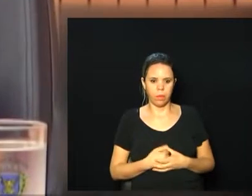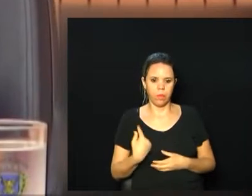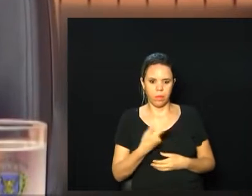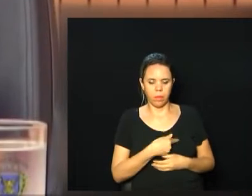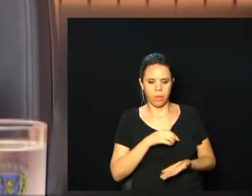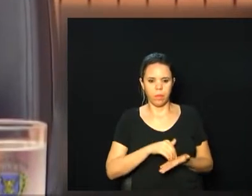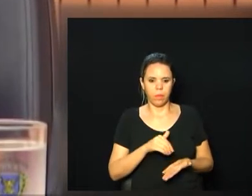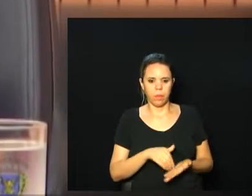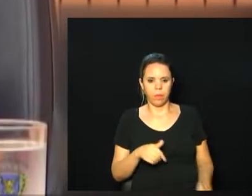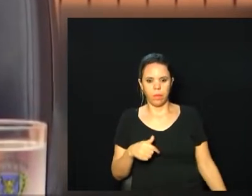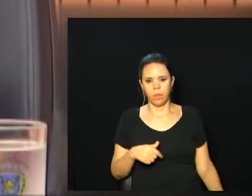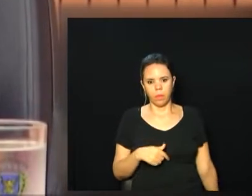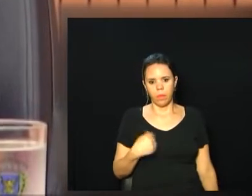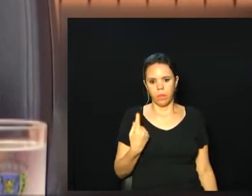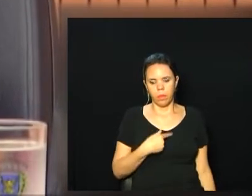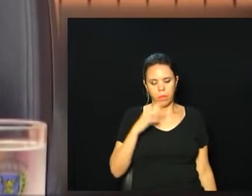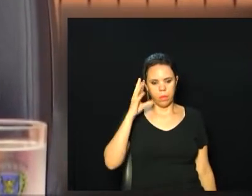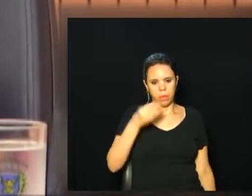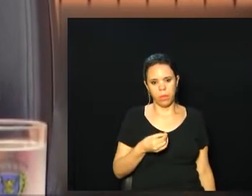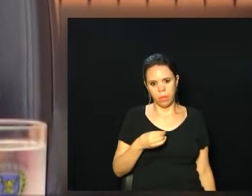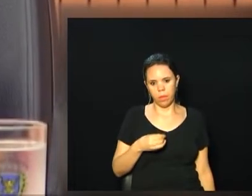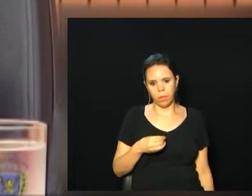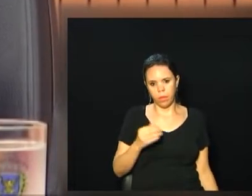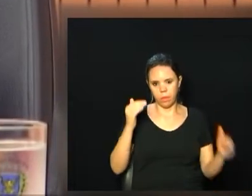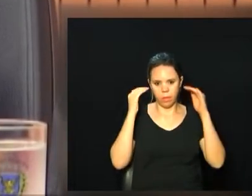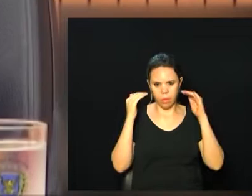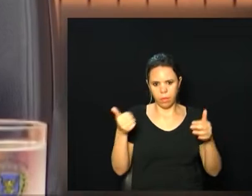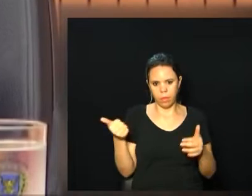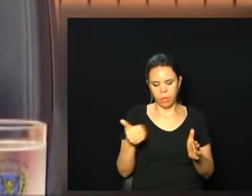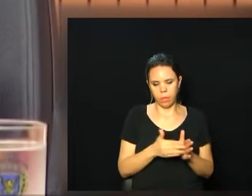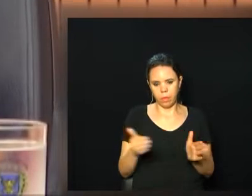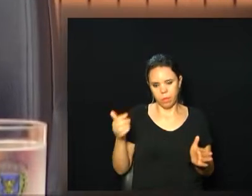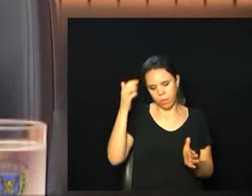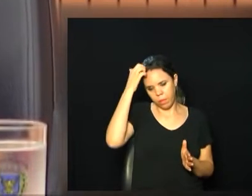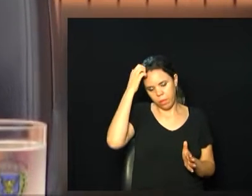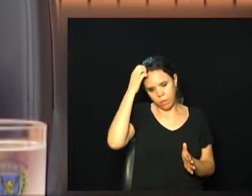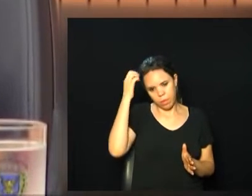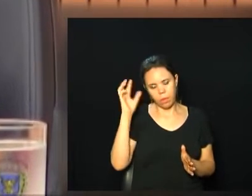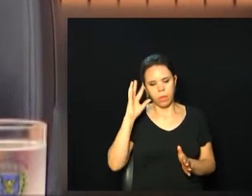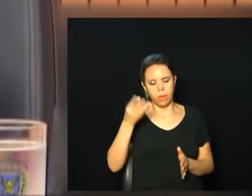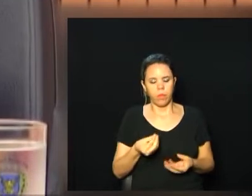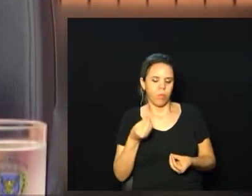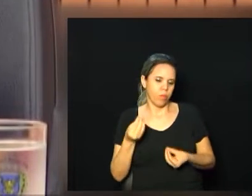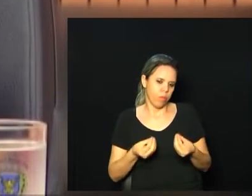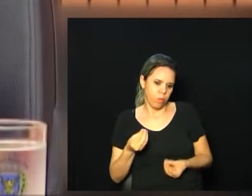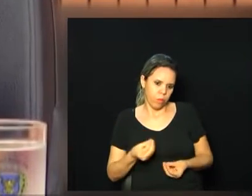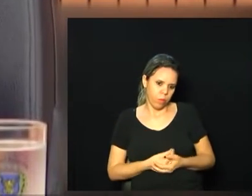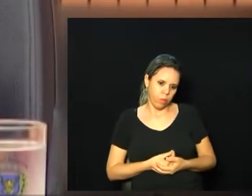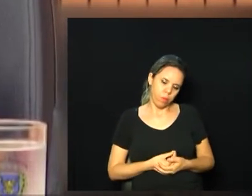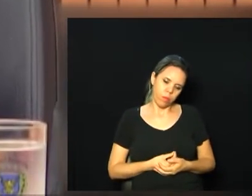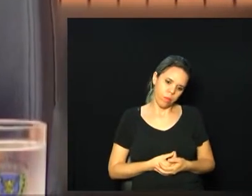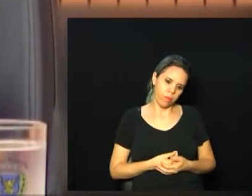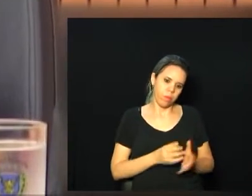da Secretaria, a gente entende que a gente cumpriu essa primeira parte, que era entender